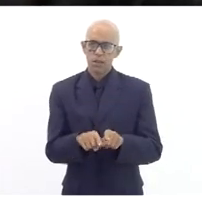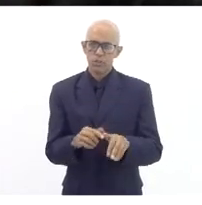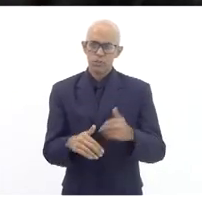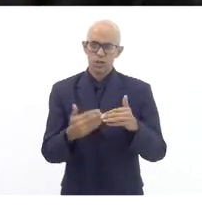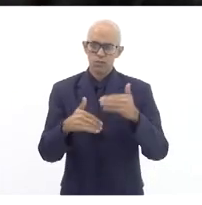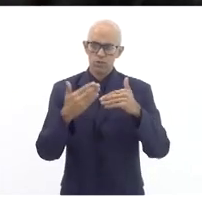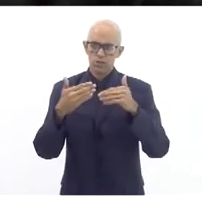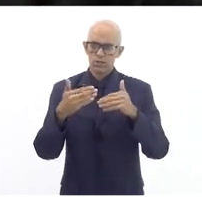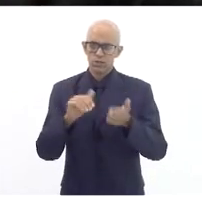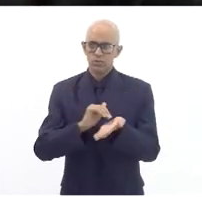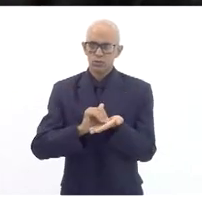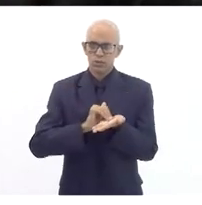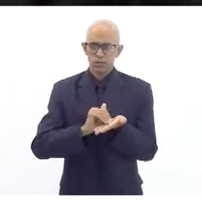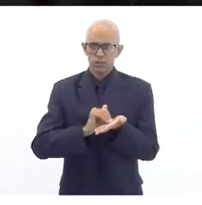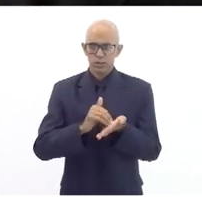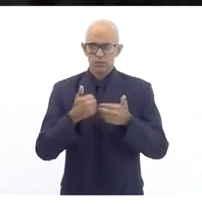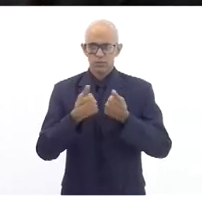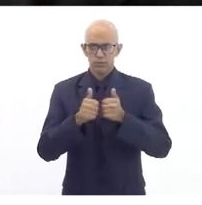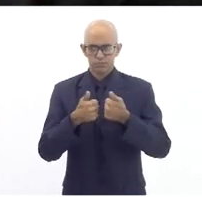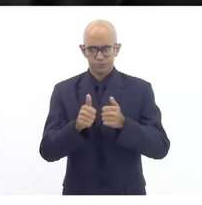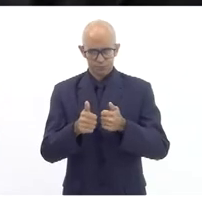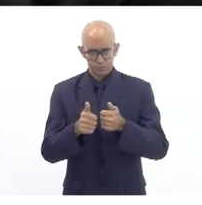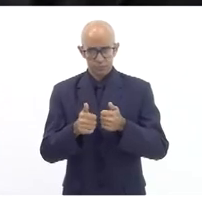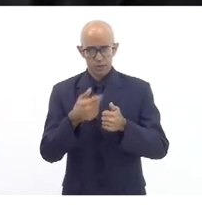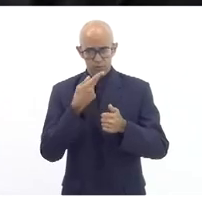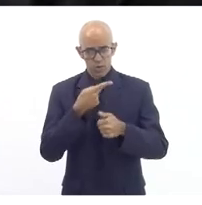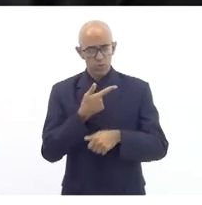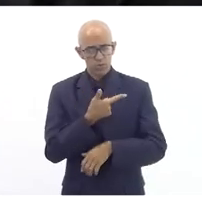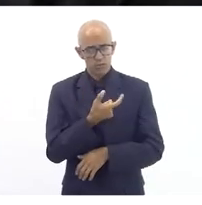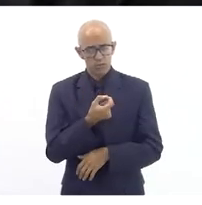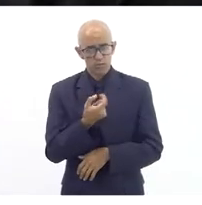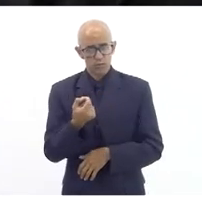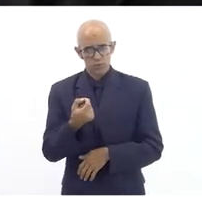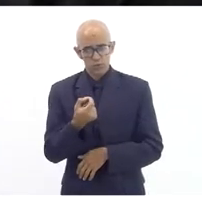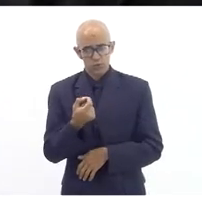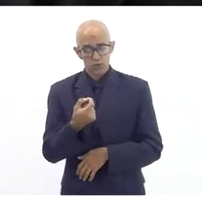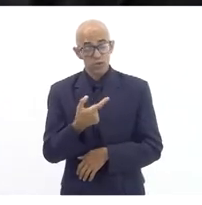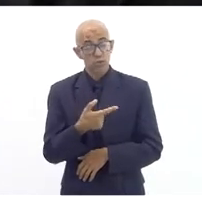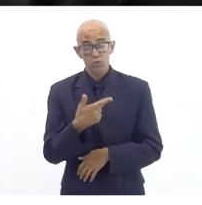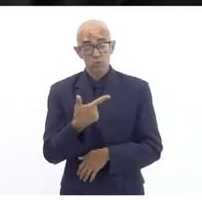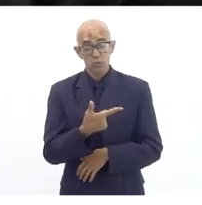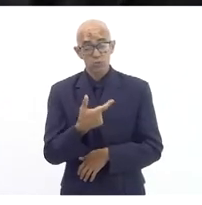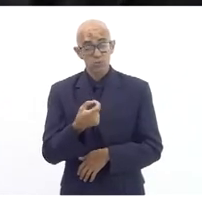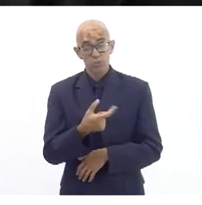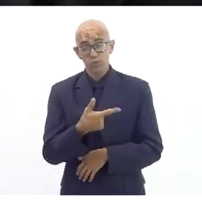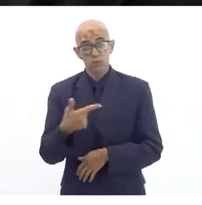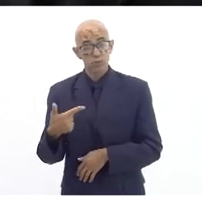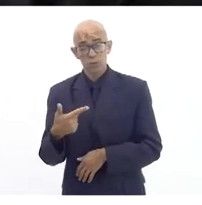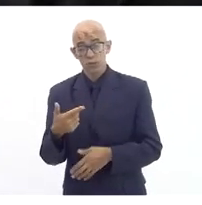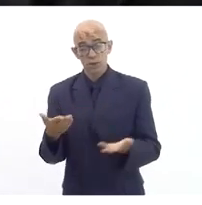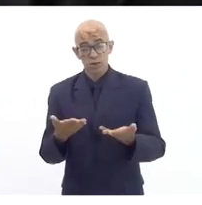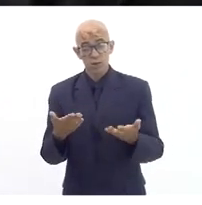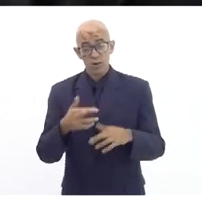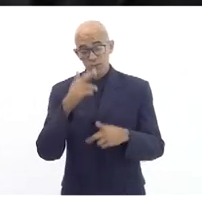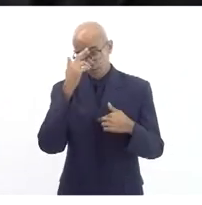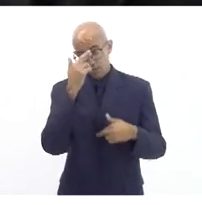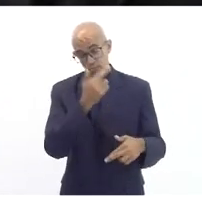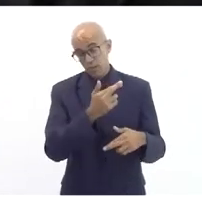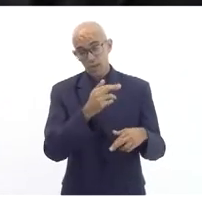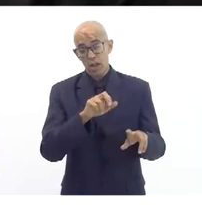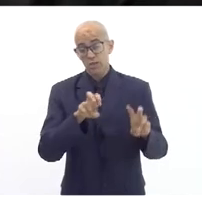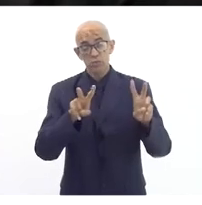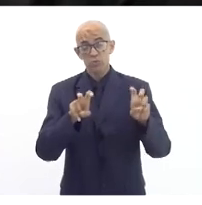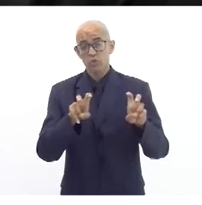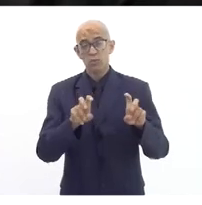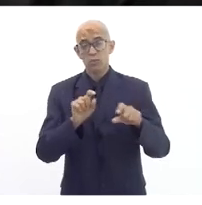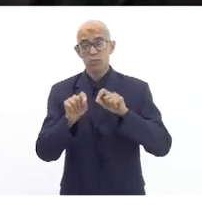secretário estadual de transporte, ela tocou aqui em 2020, então, em 2022, vai cumprir a questão relativa